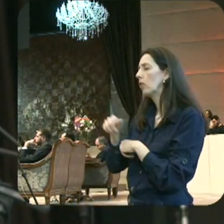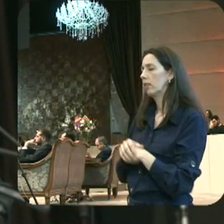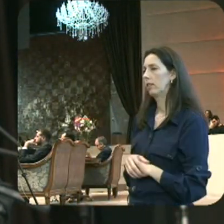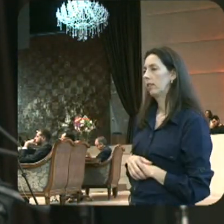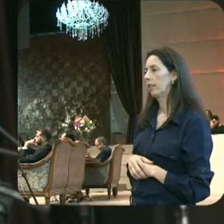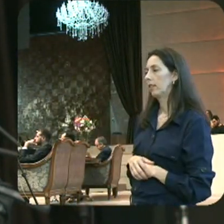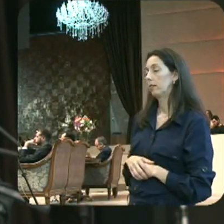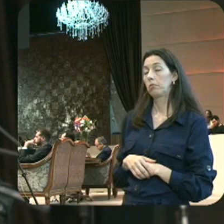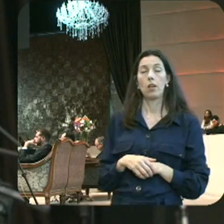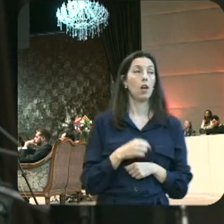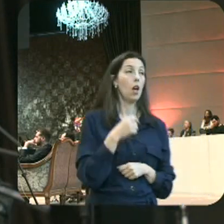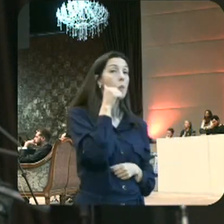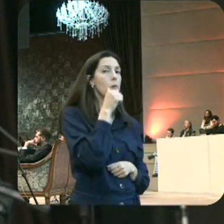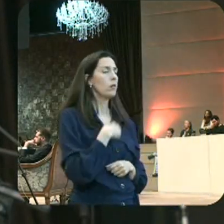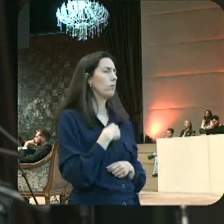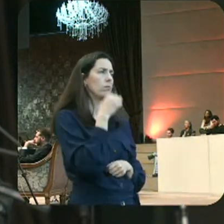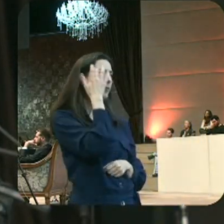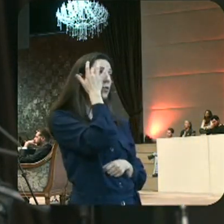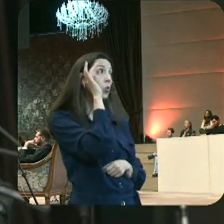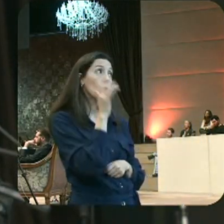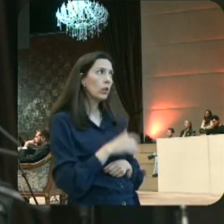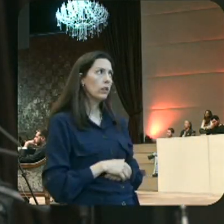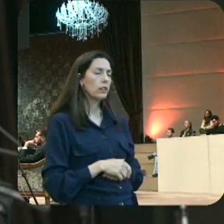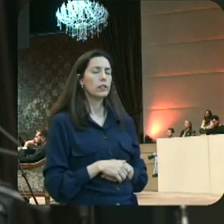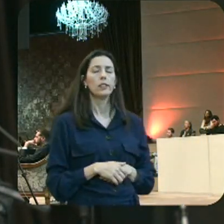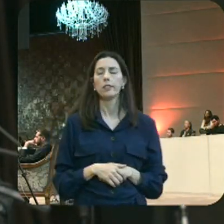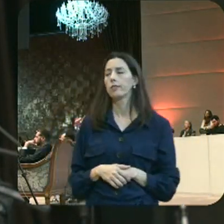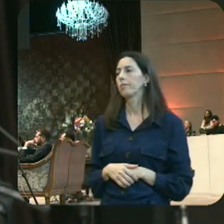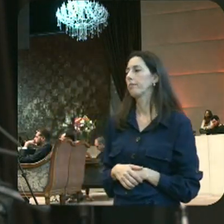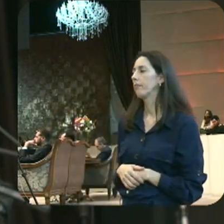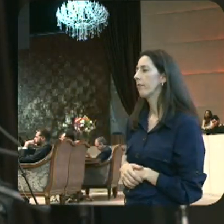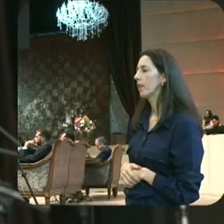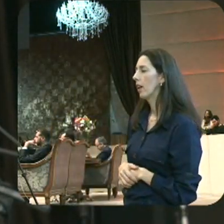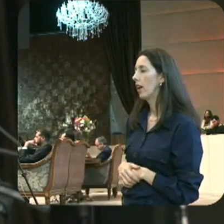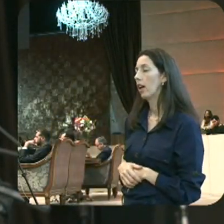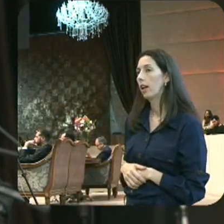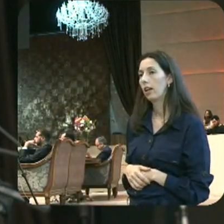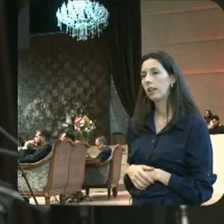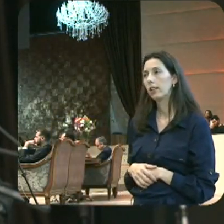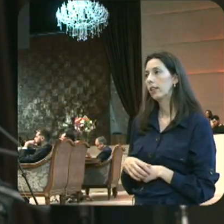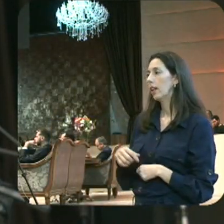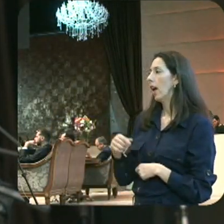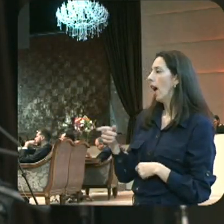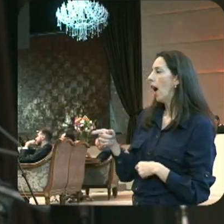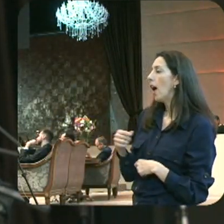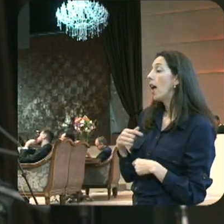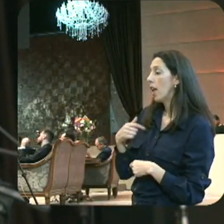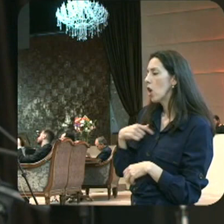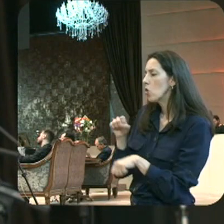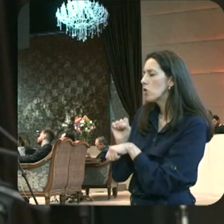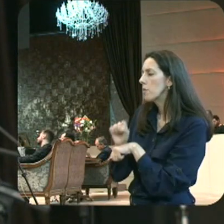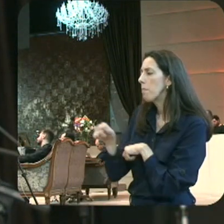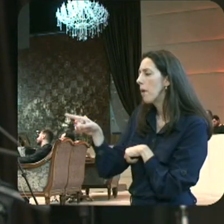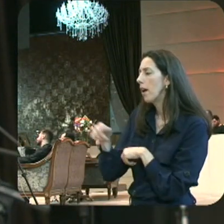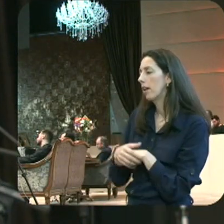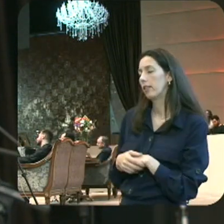lá esperando. E sabe quando você está ouvindo assim, né? Então, falei: o cara está aí, safado.